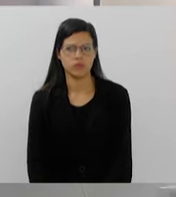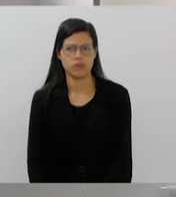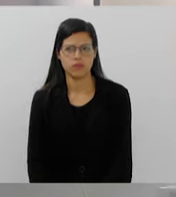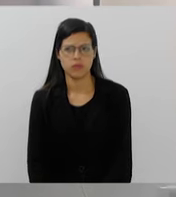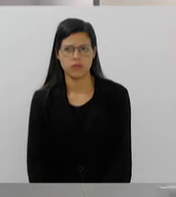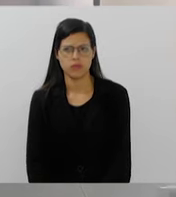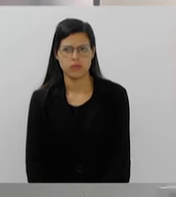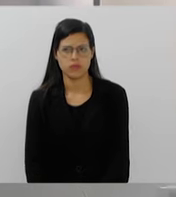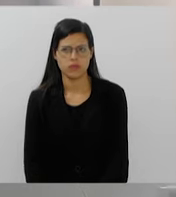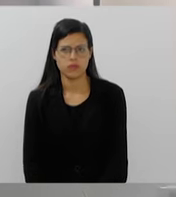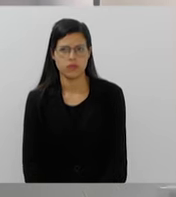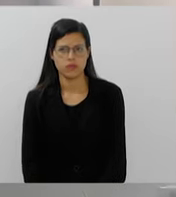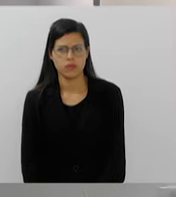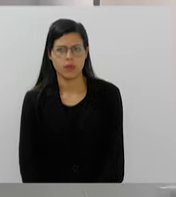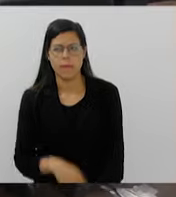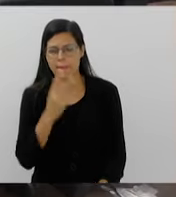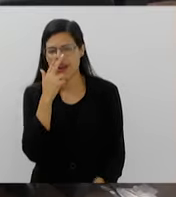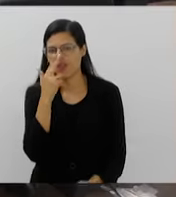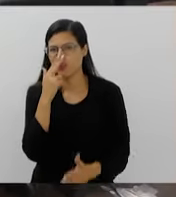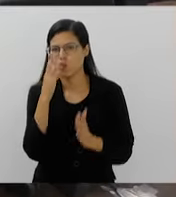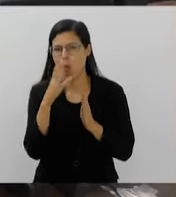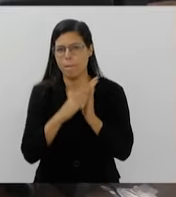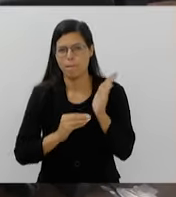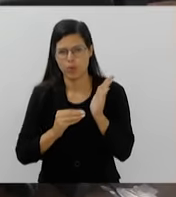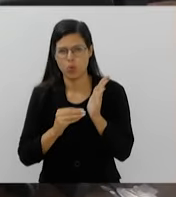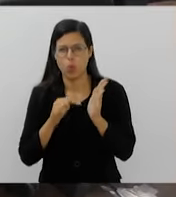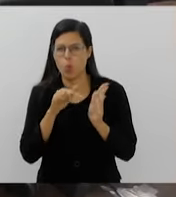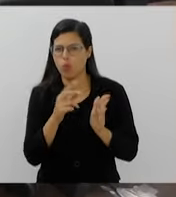Copiou e colou nos dois, tá vendo?